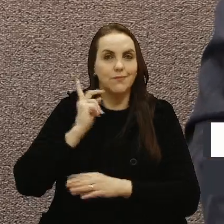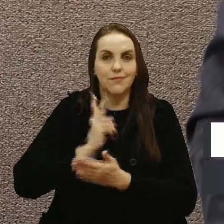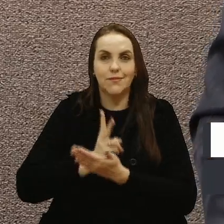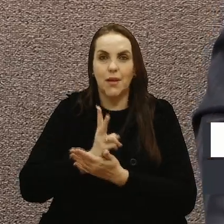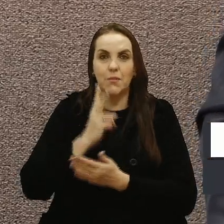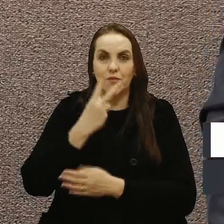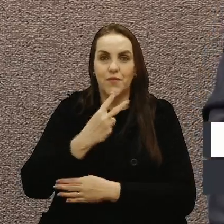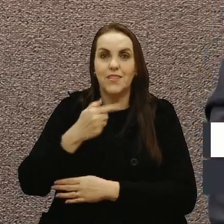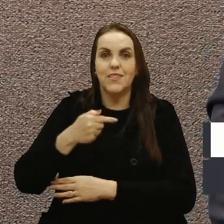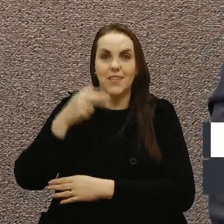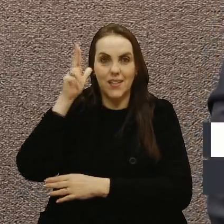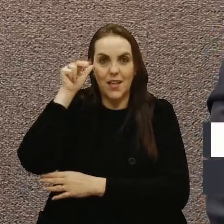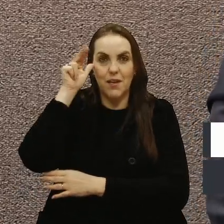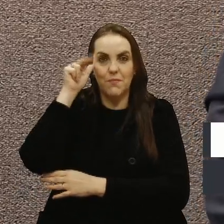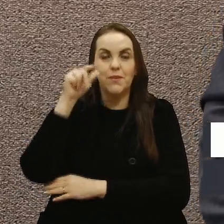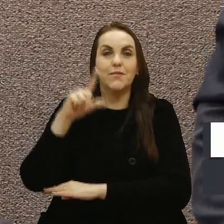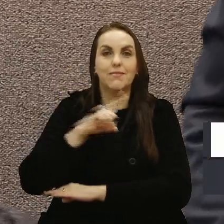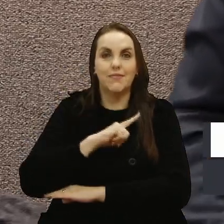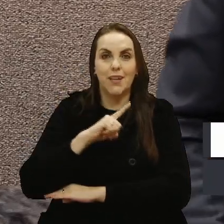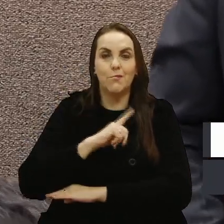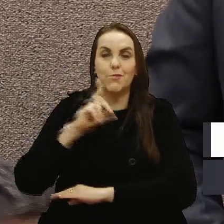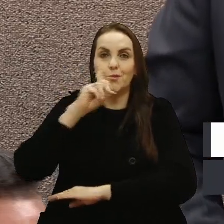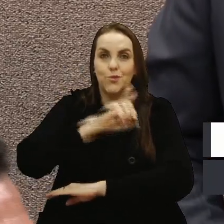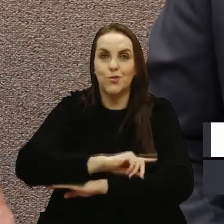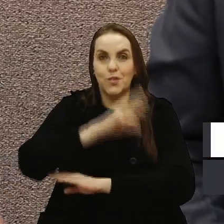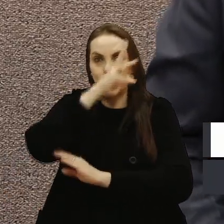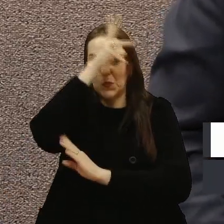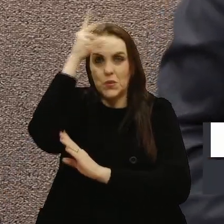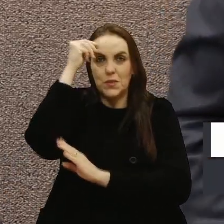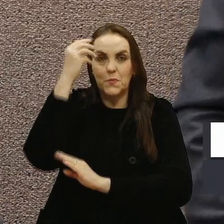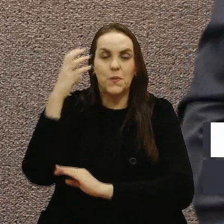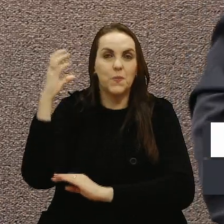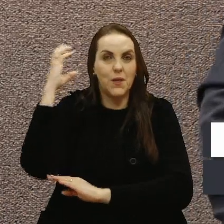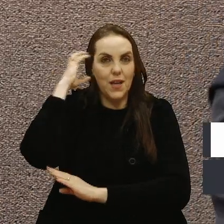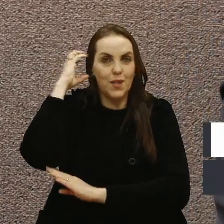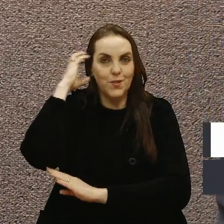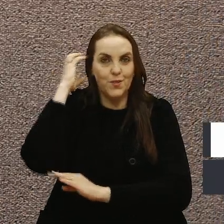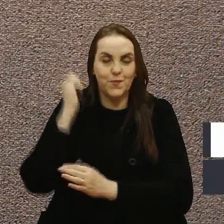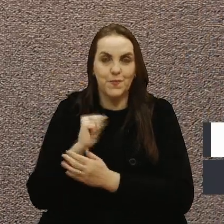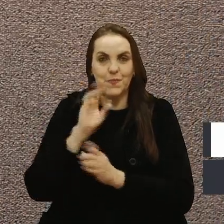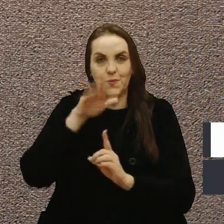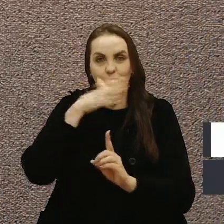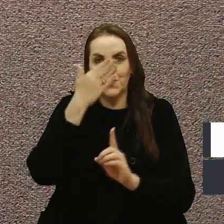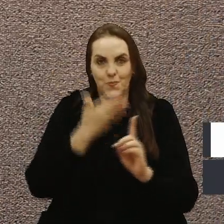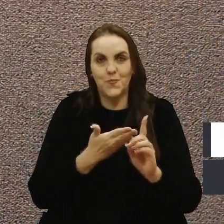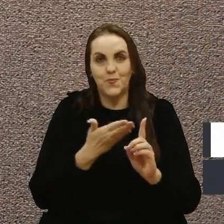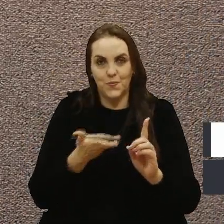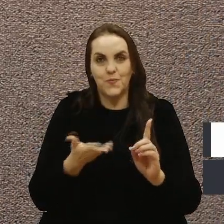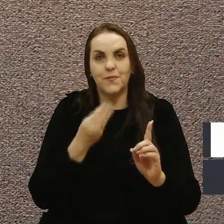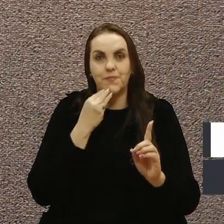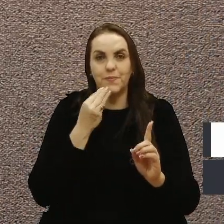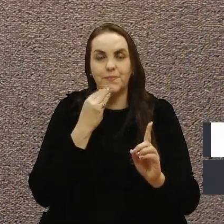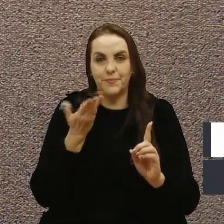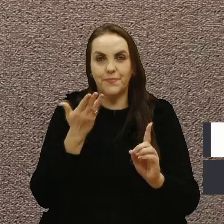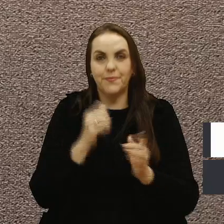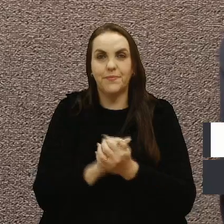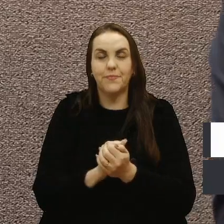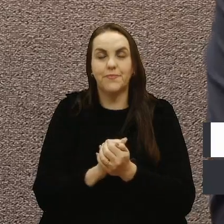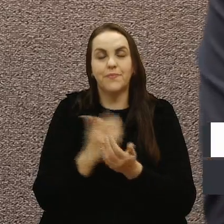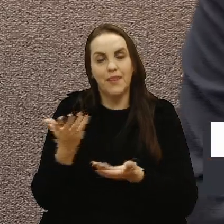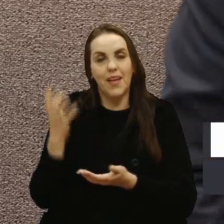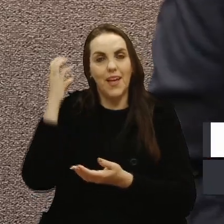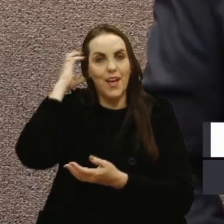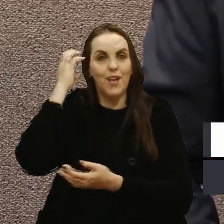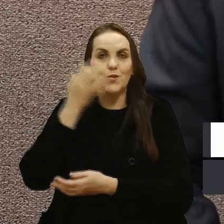abril, então, nós vamos ter o Dia Municipal do Rádio. Em homenagem, claro, a essa emissora que